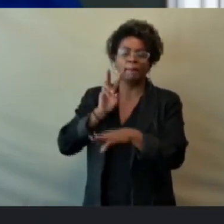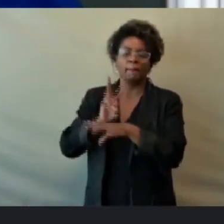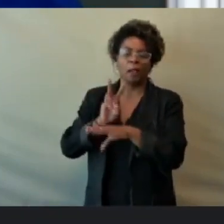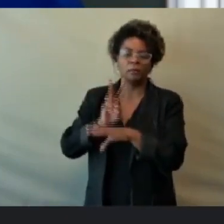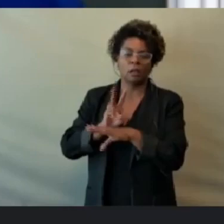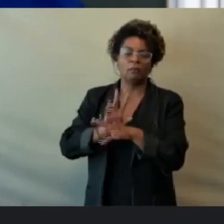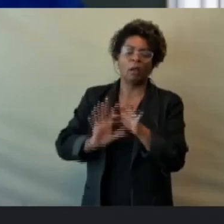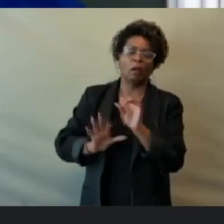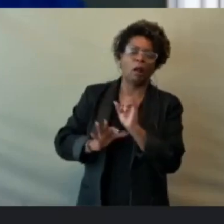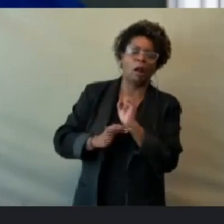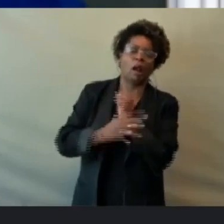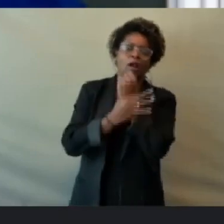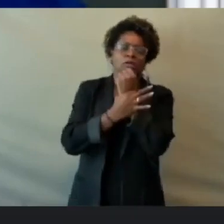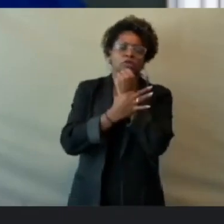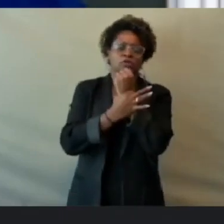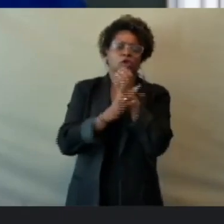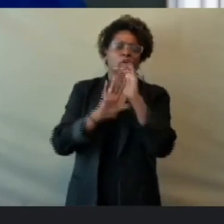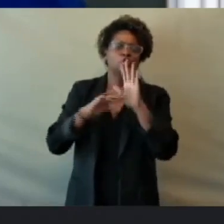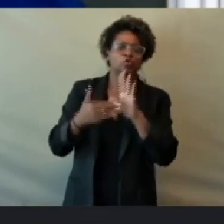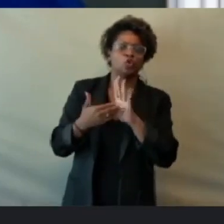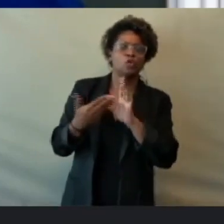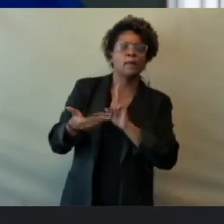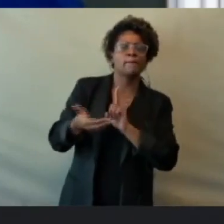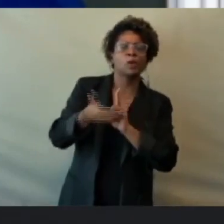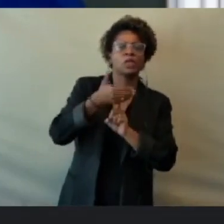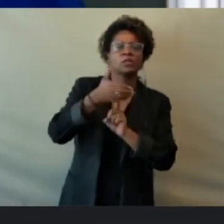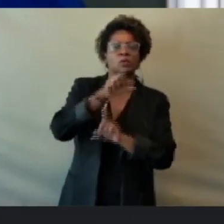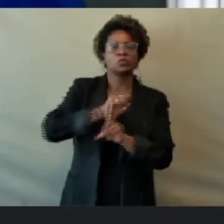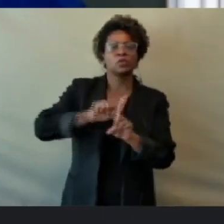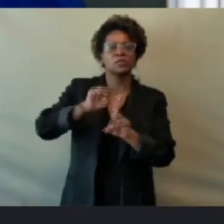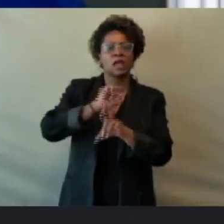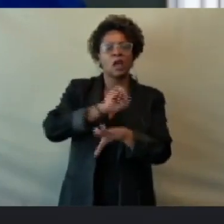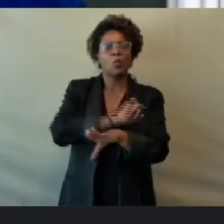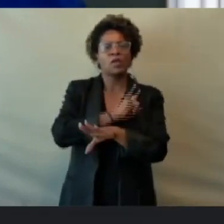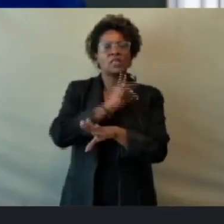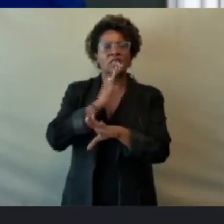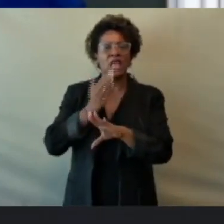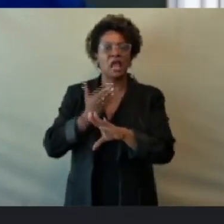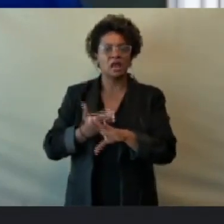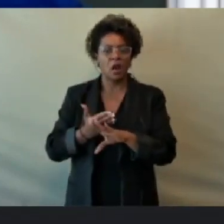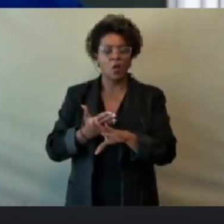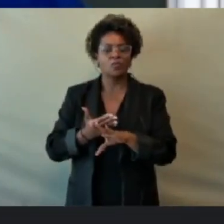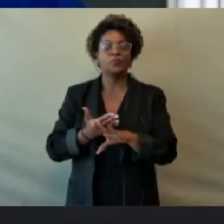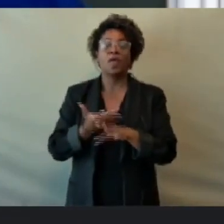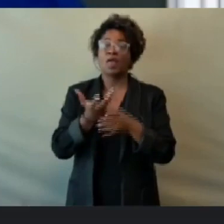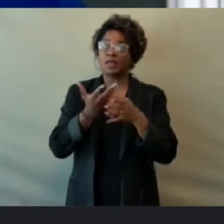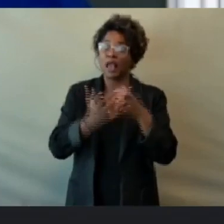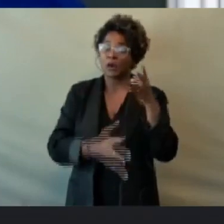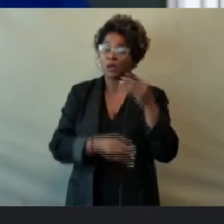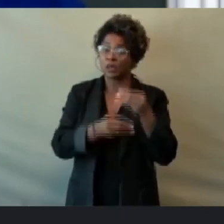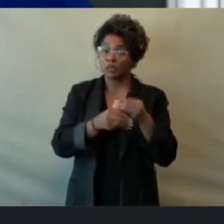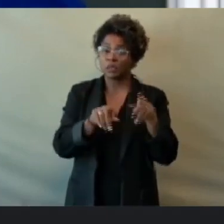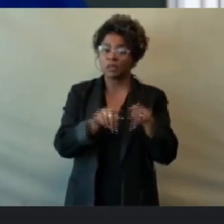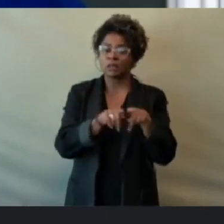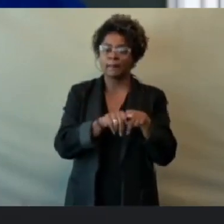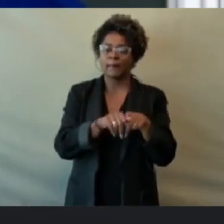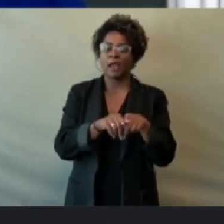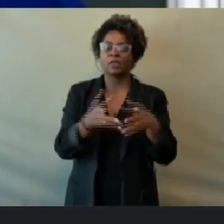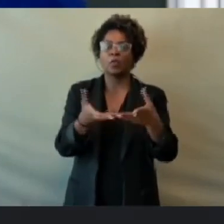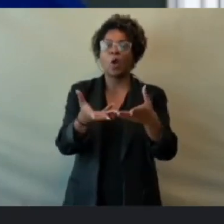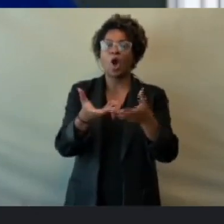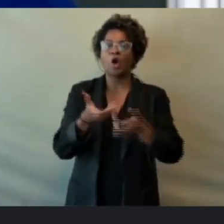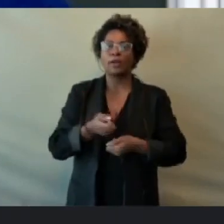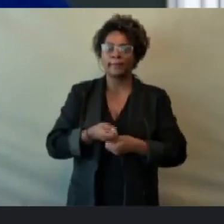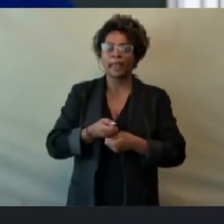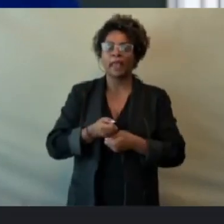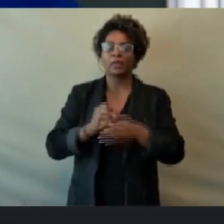social integral gostaria de fazer um adendo vereador sobre a questão do acolhimento institucional eu não sei se foi isso que